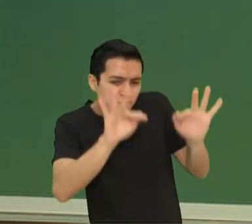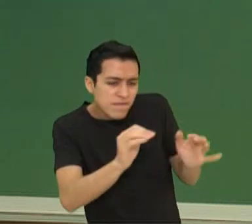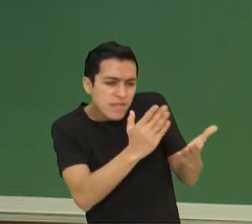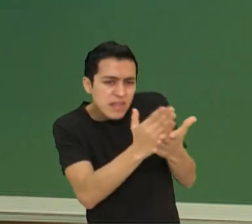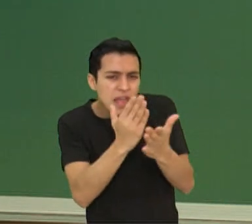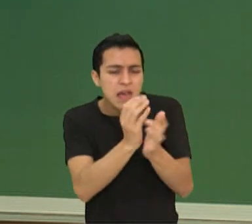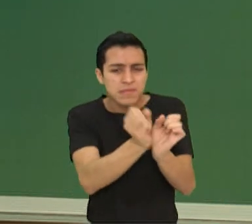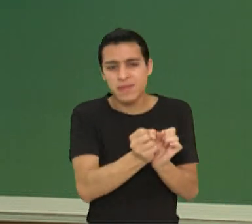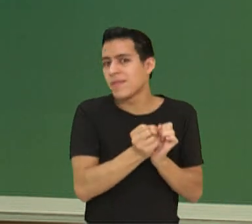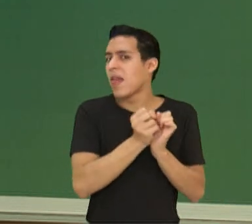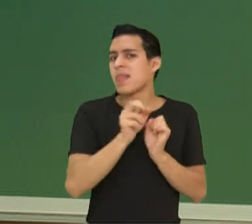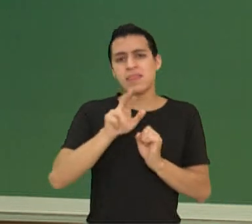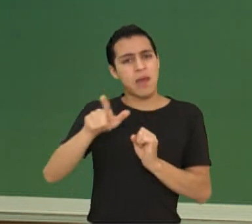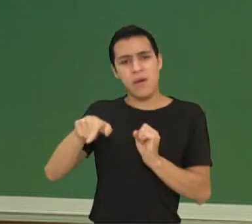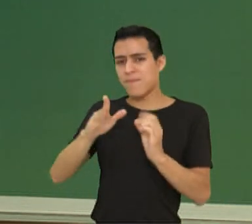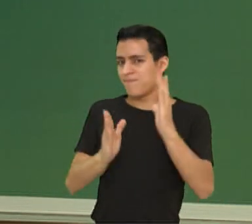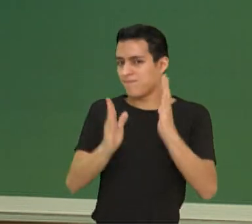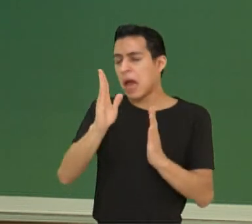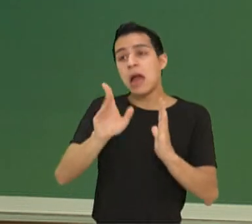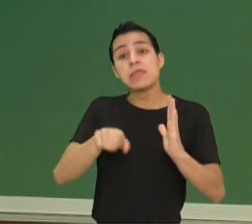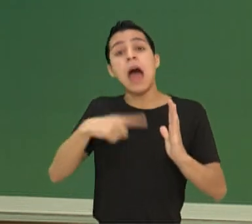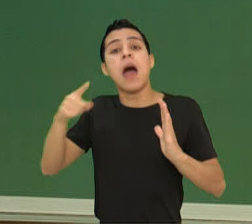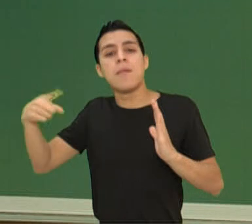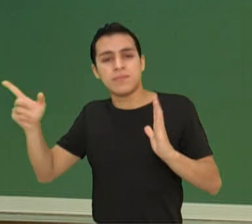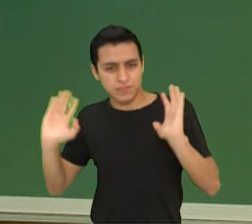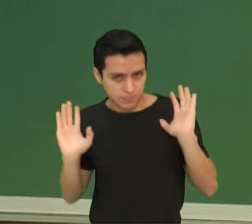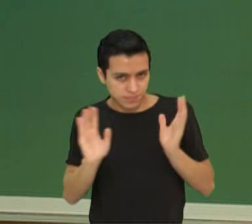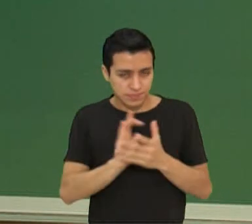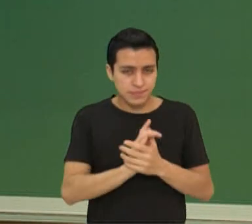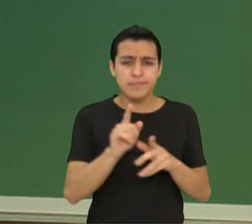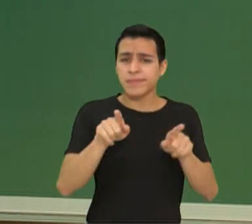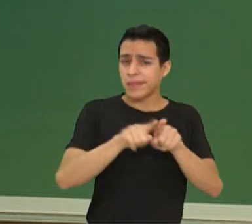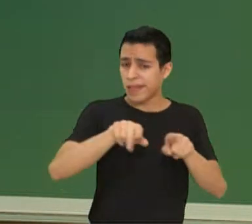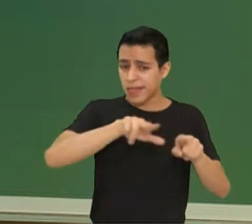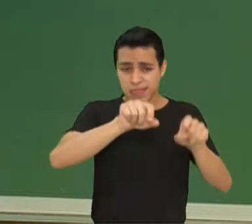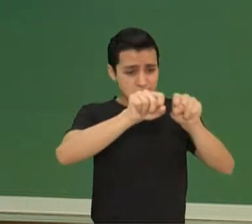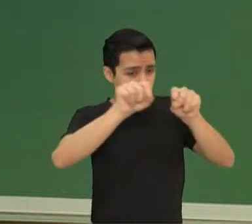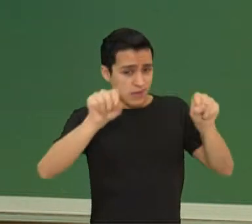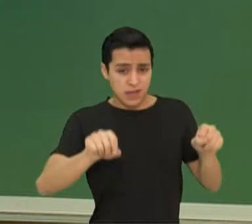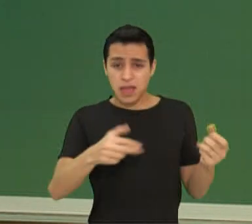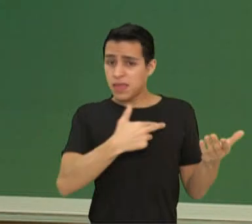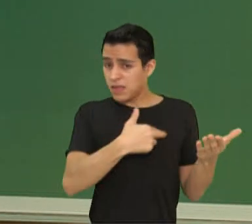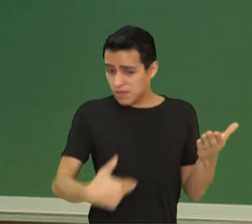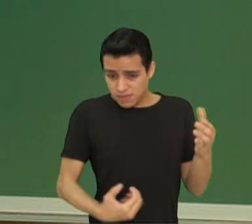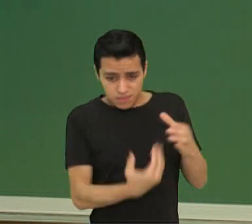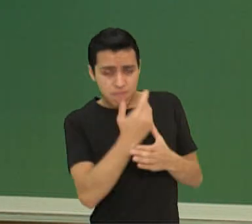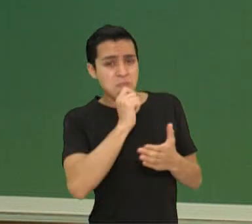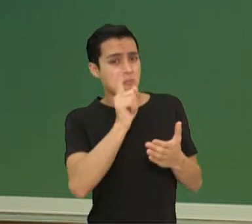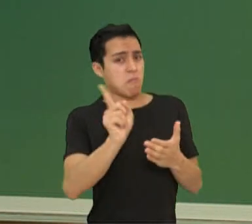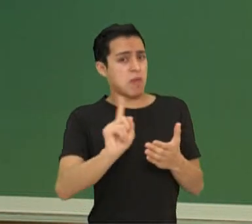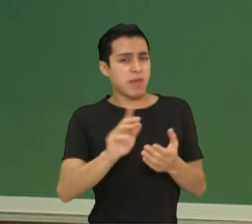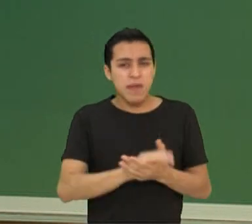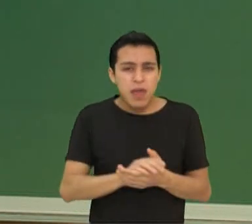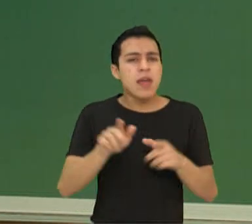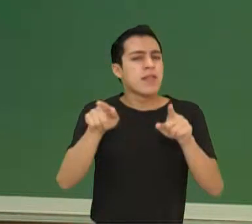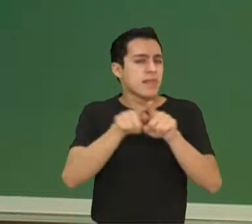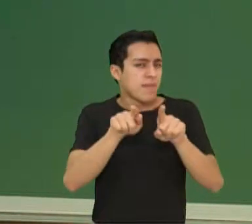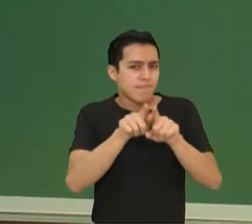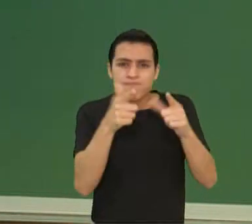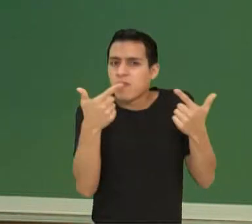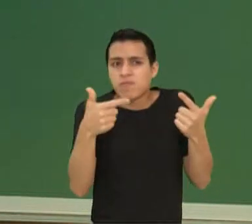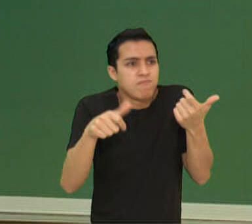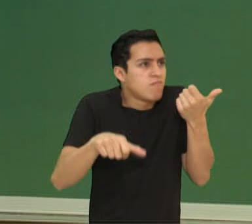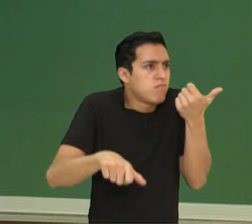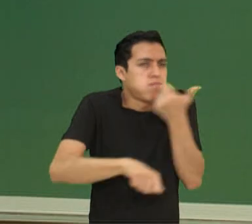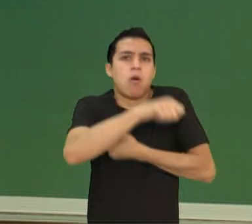já falamos que não foi nesse período, também não foi um sistema republicano que se instaurou ainda e não houve